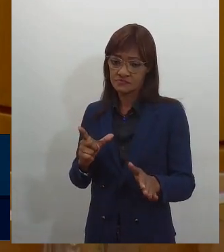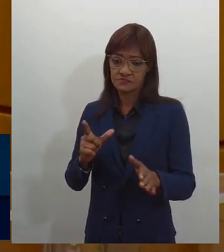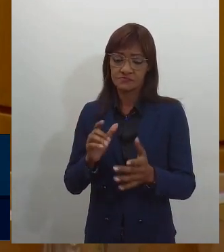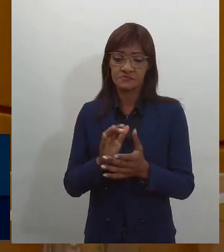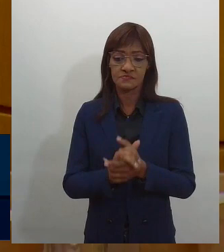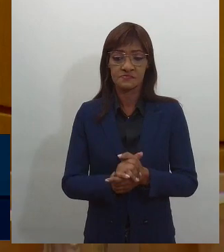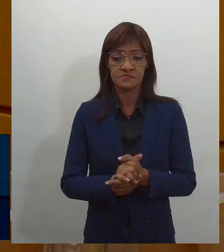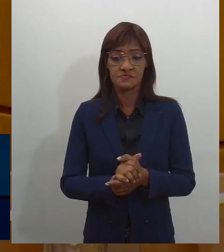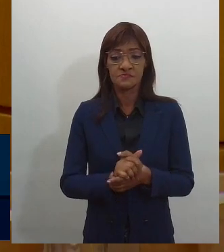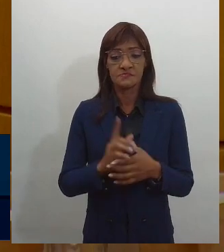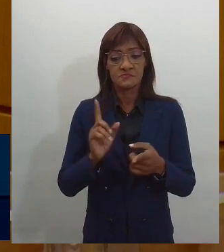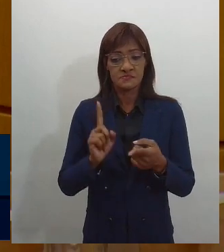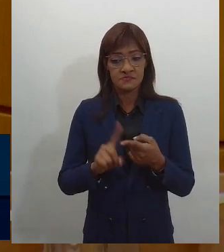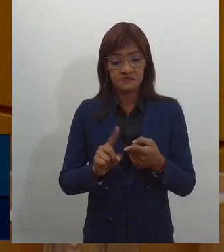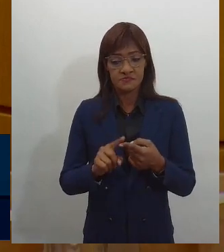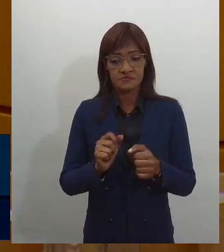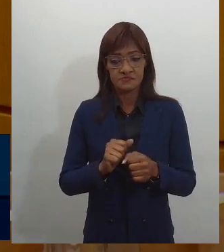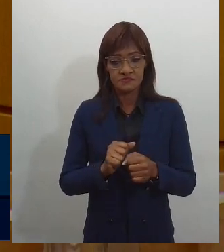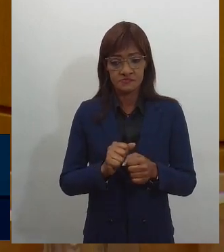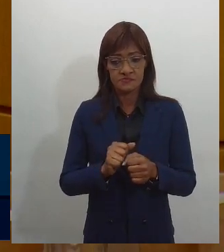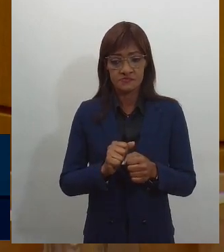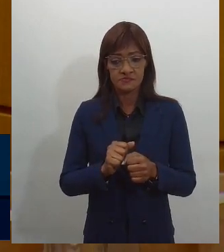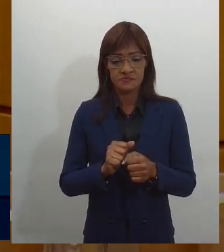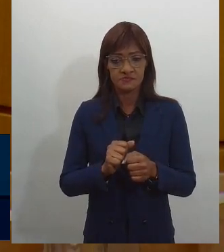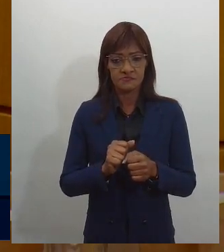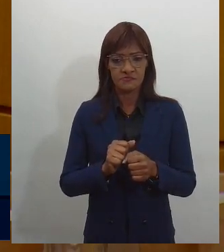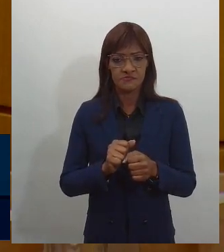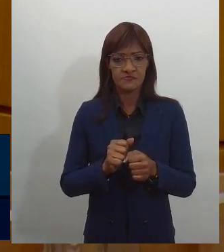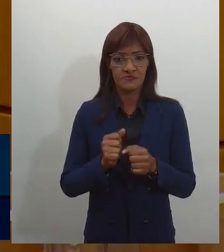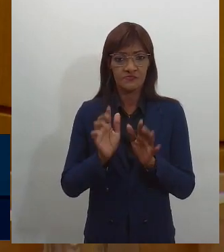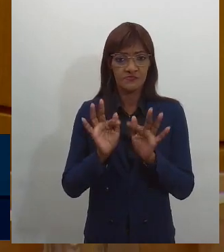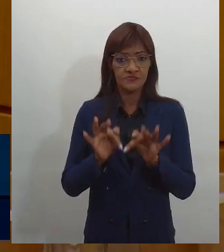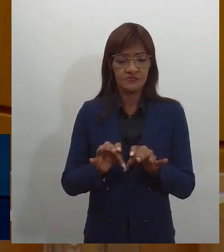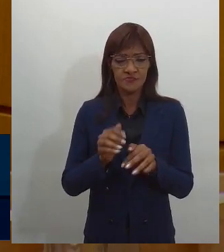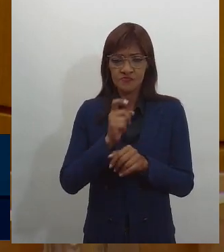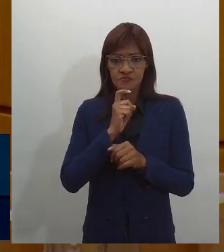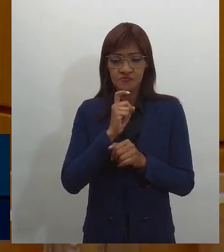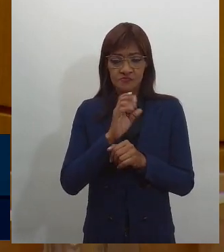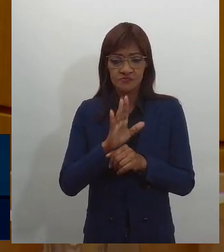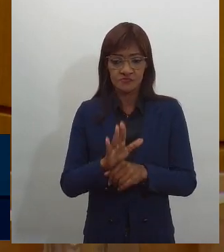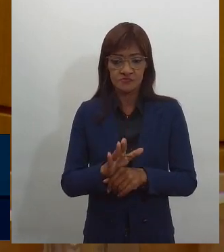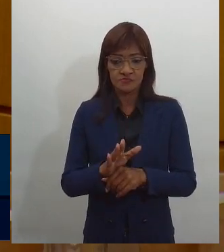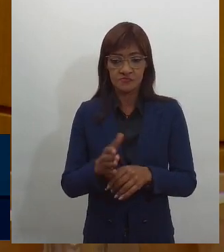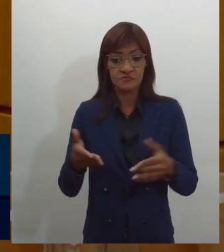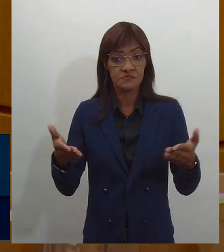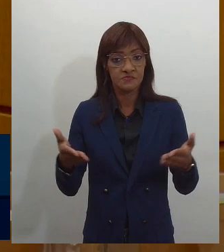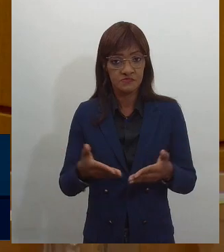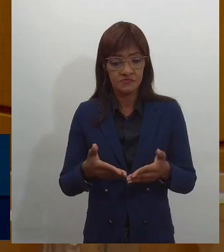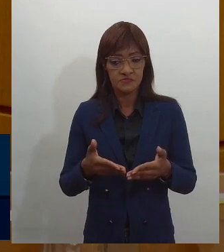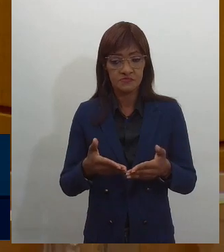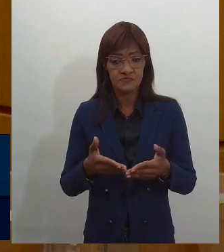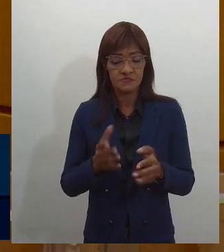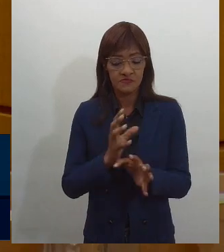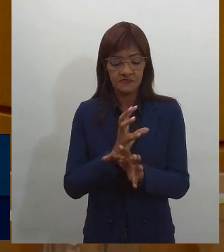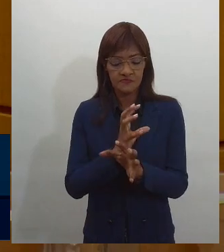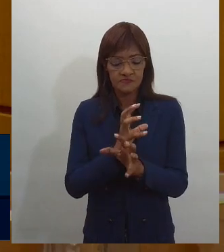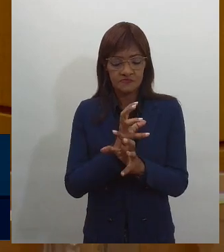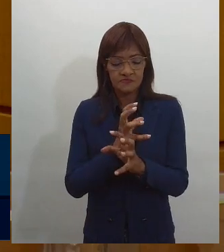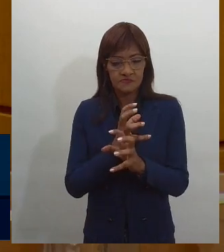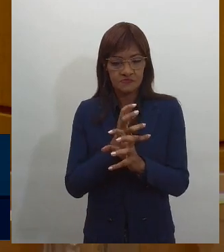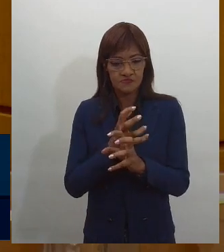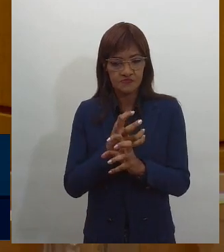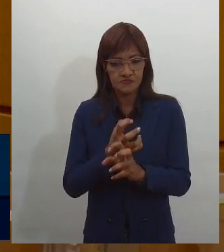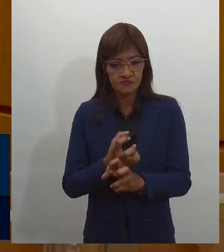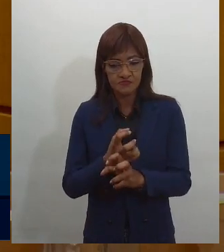o final do inverno, nós estamos no outono e a seca já assola e nós já temos um grande